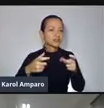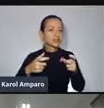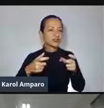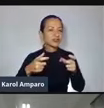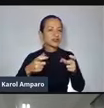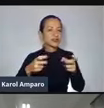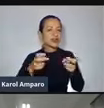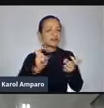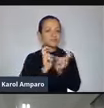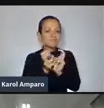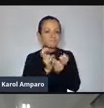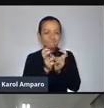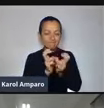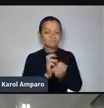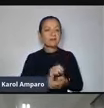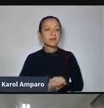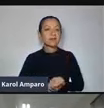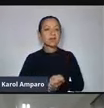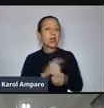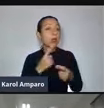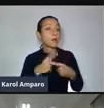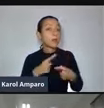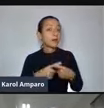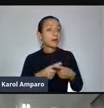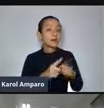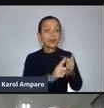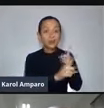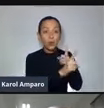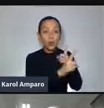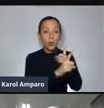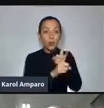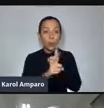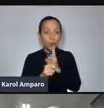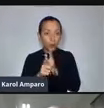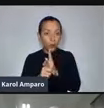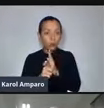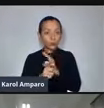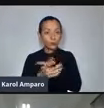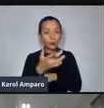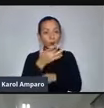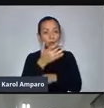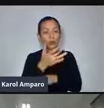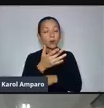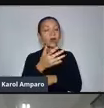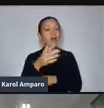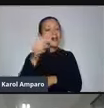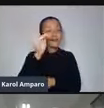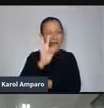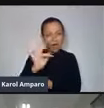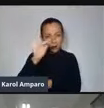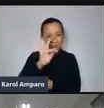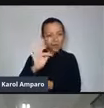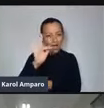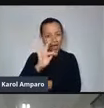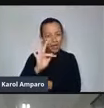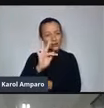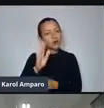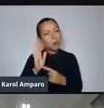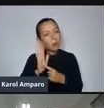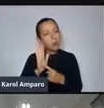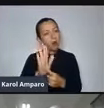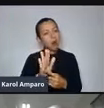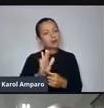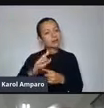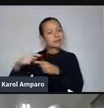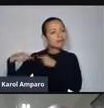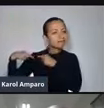que nesse encontro, tá, os acadêmicos pudessem aprender muito mais sobre a nossa ancestralidade do que